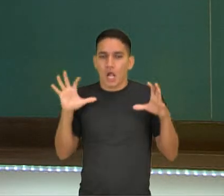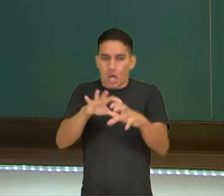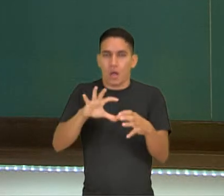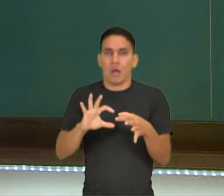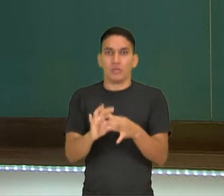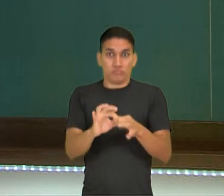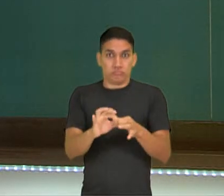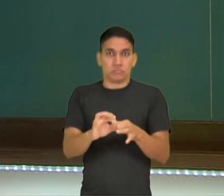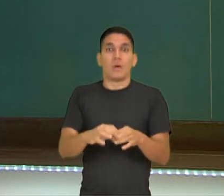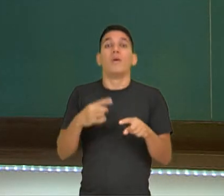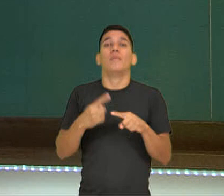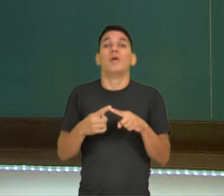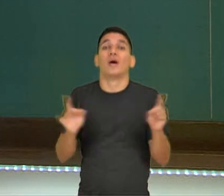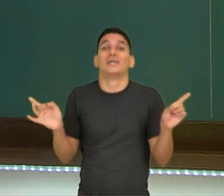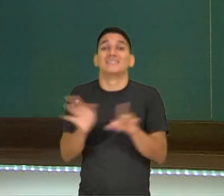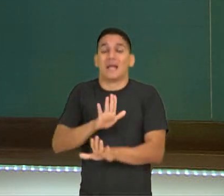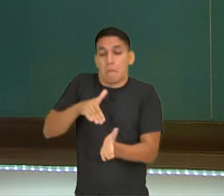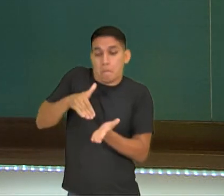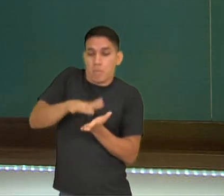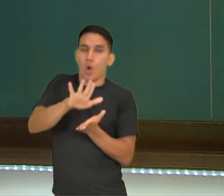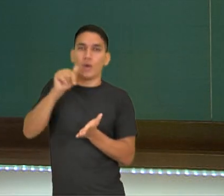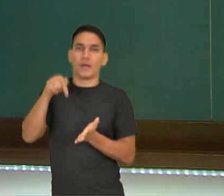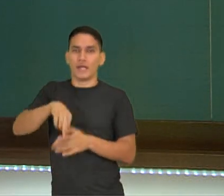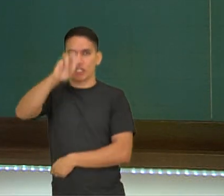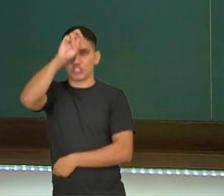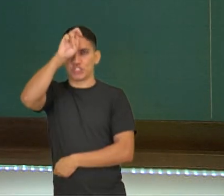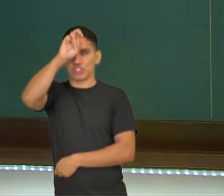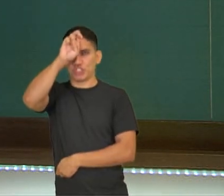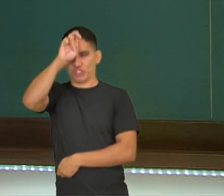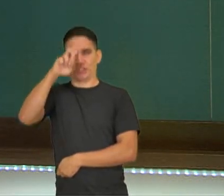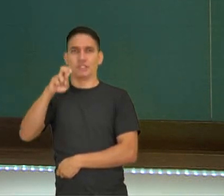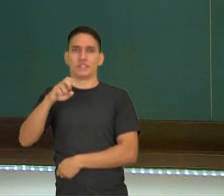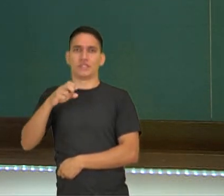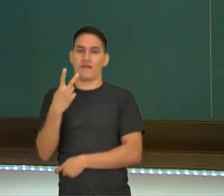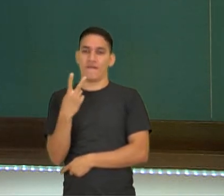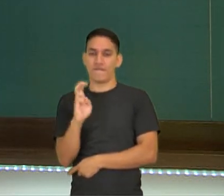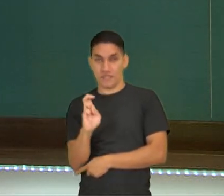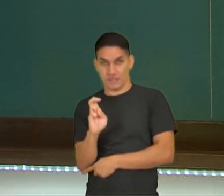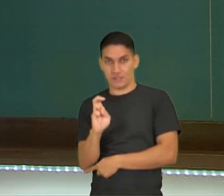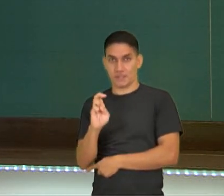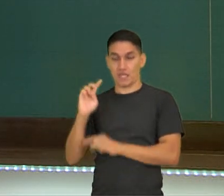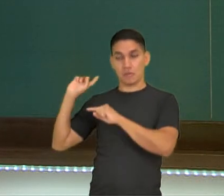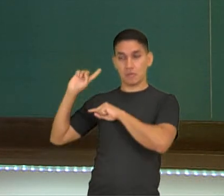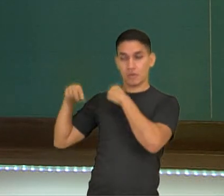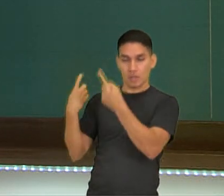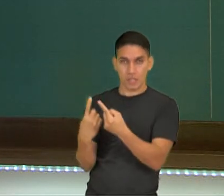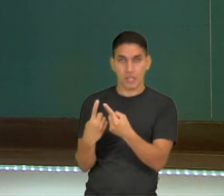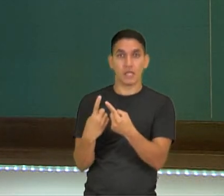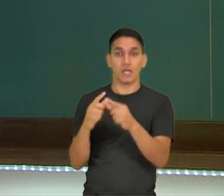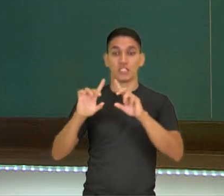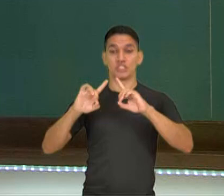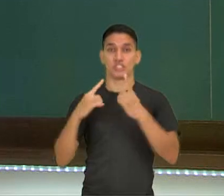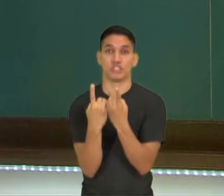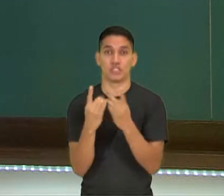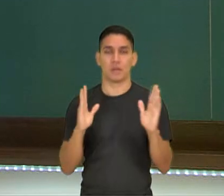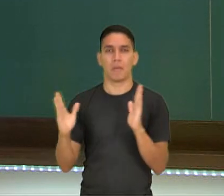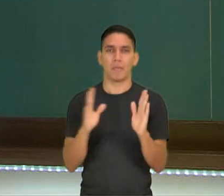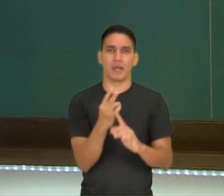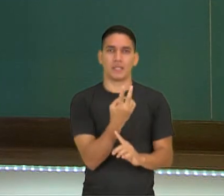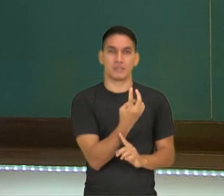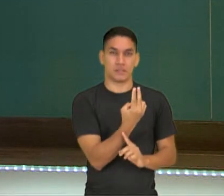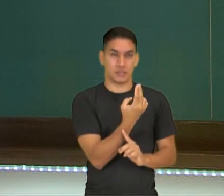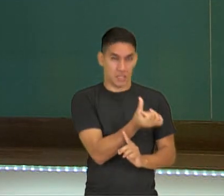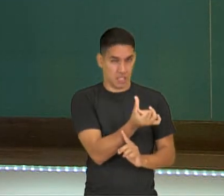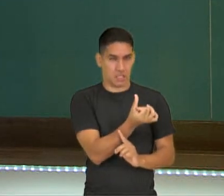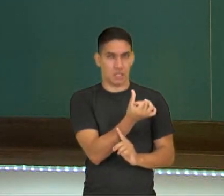consolidando logo após serem expulsos do Egito da 25ª dinastia em 644 a